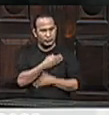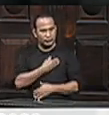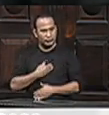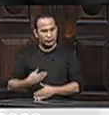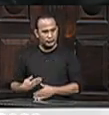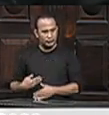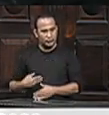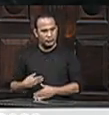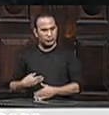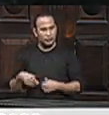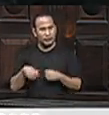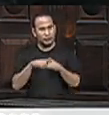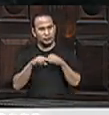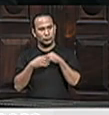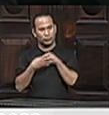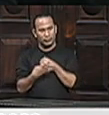Carneiro.